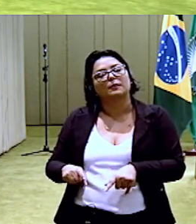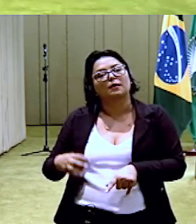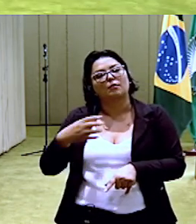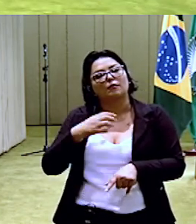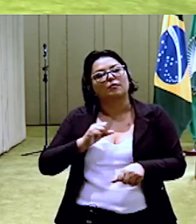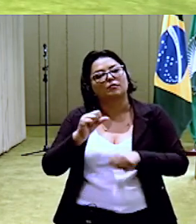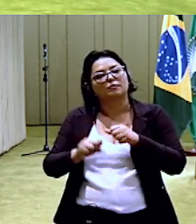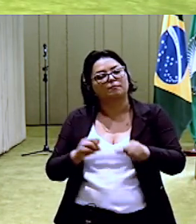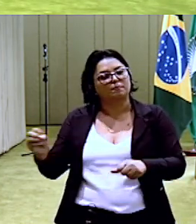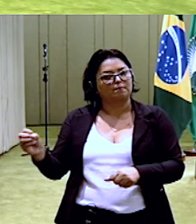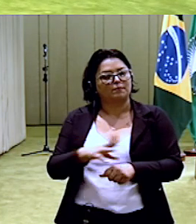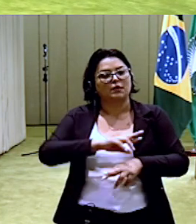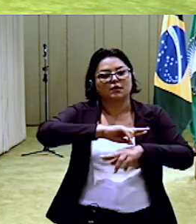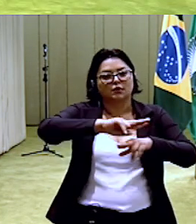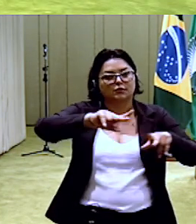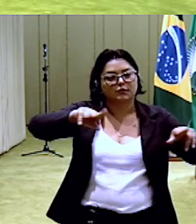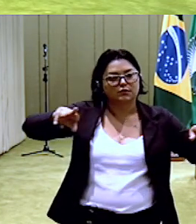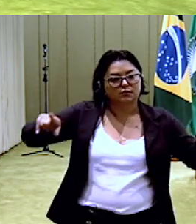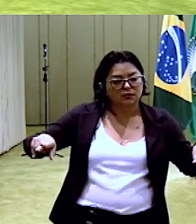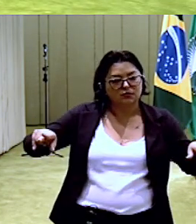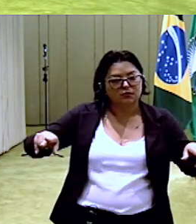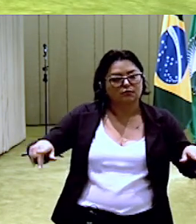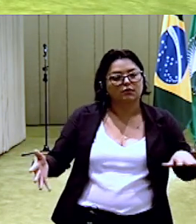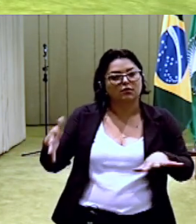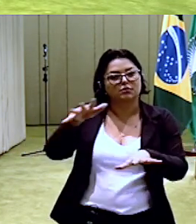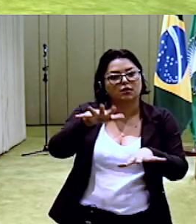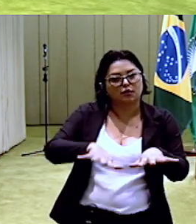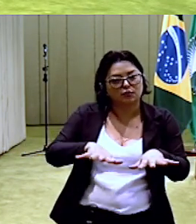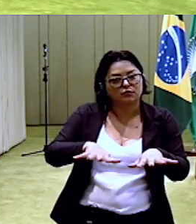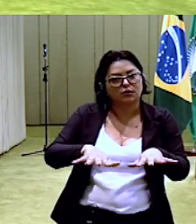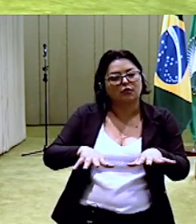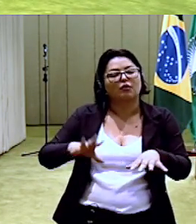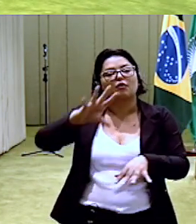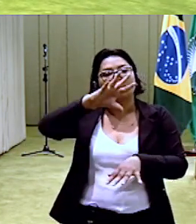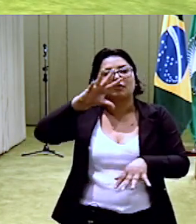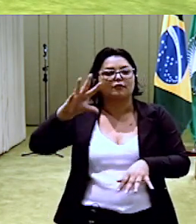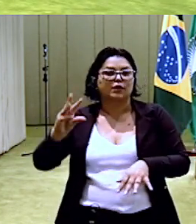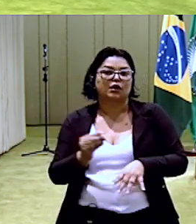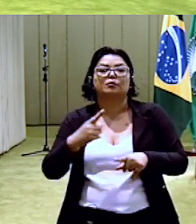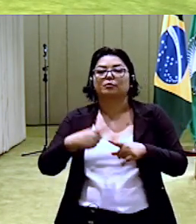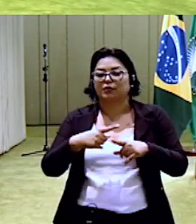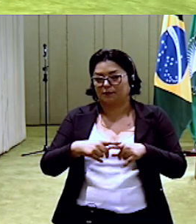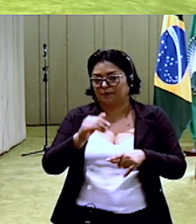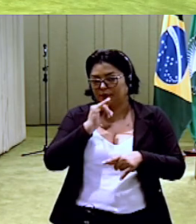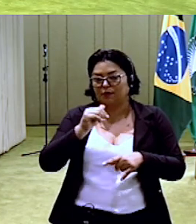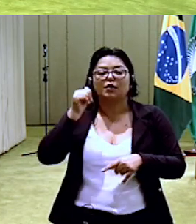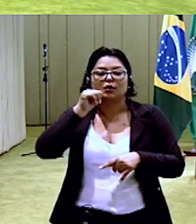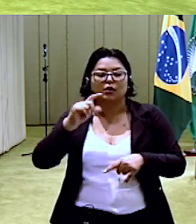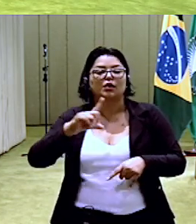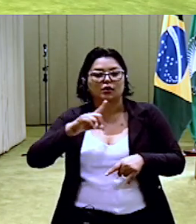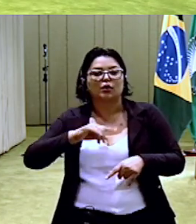inovador dessa diversidade e dessa inclusão ao nível africano, porque aí as mulheres deverão ter